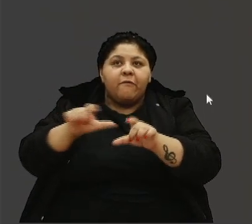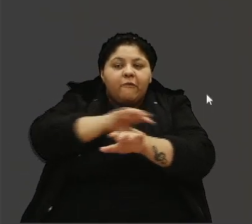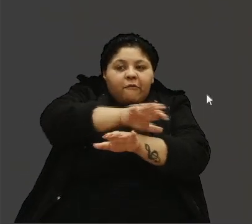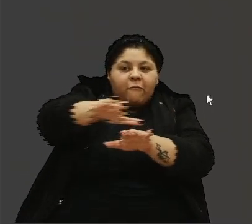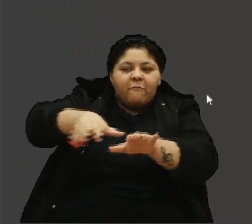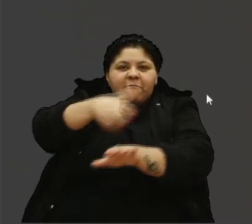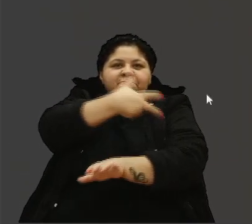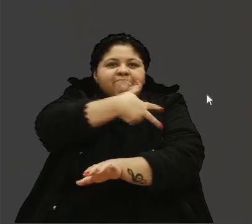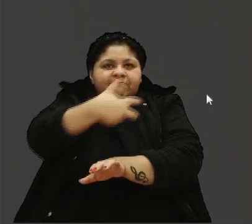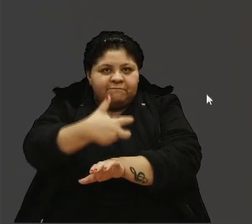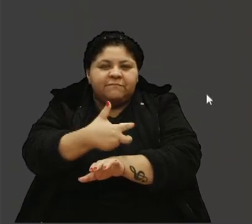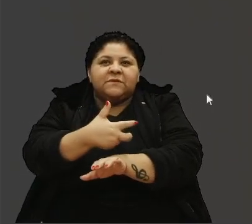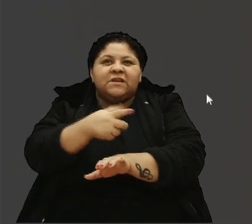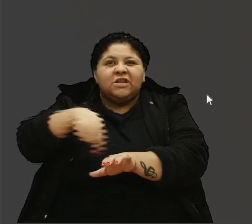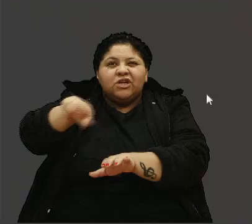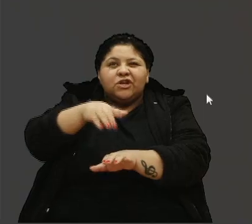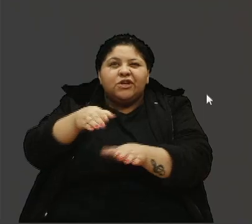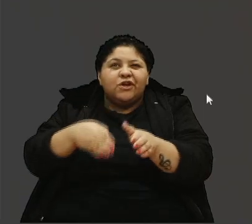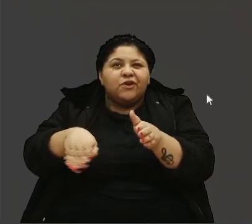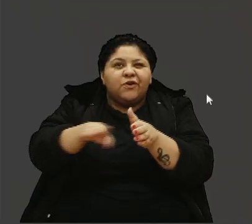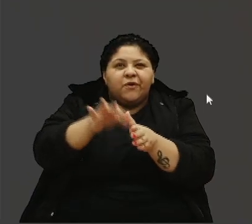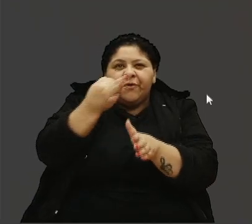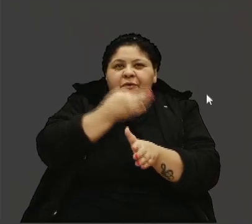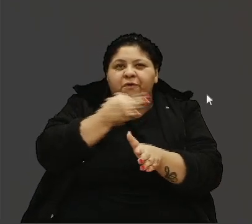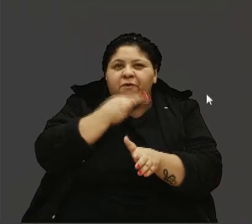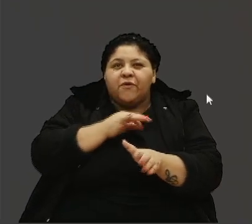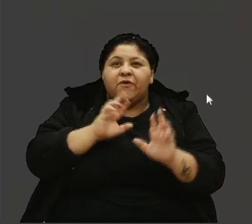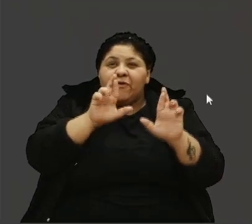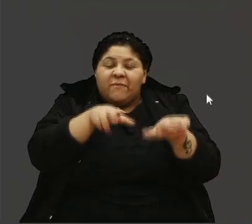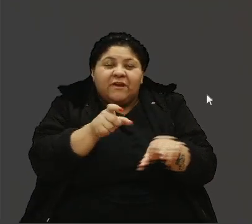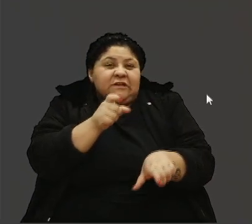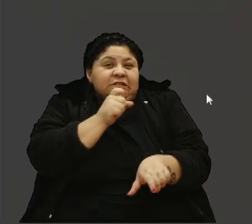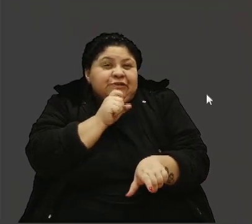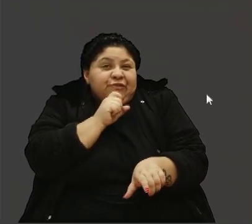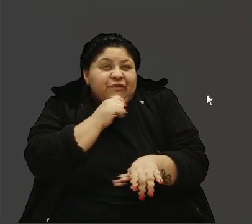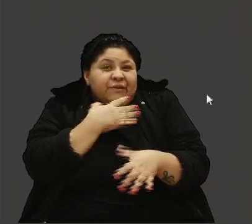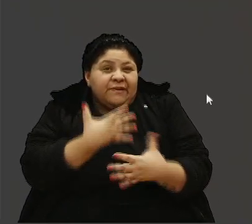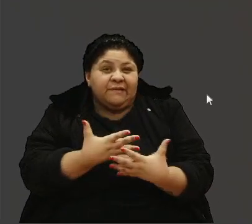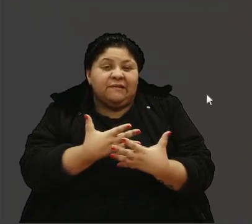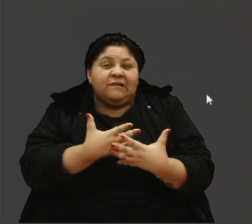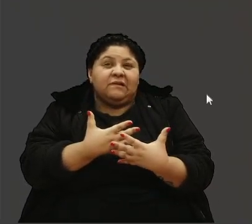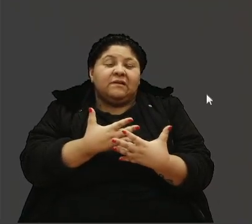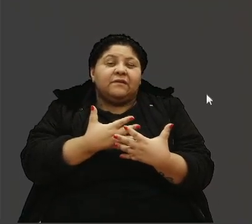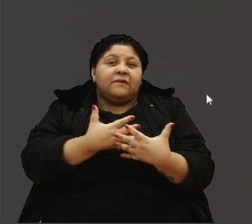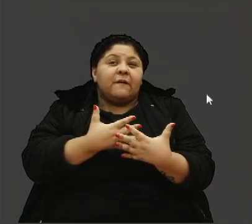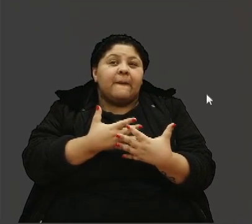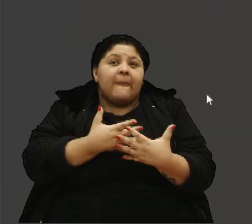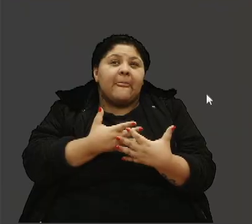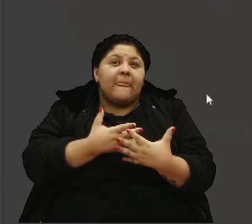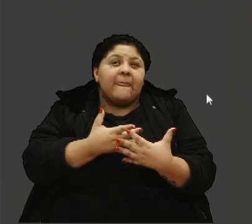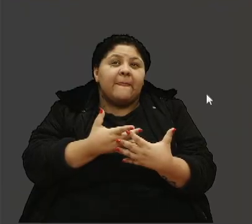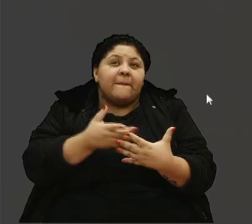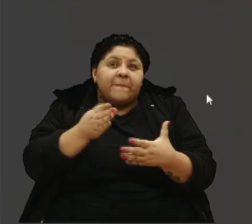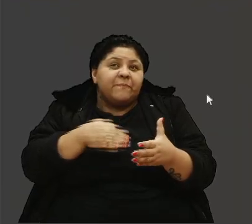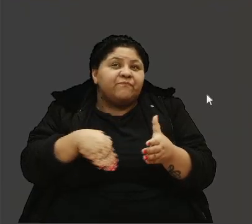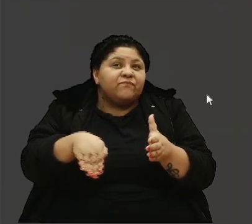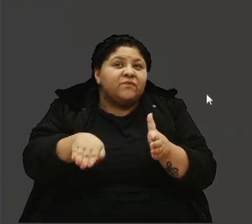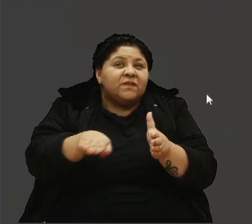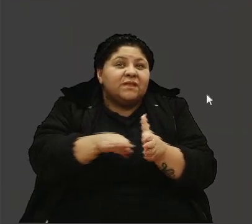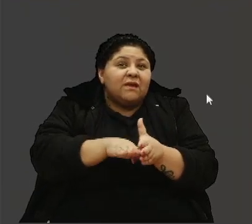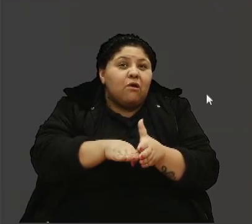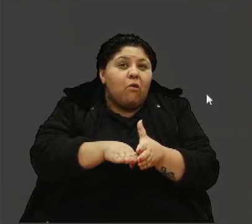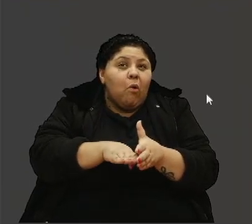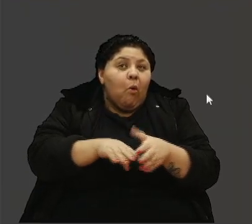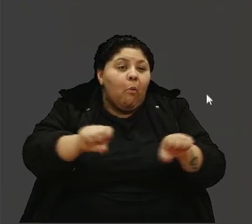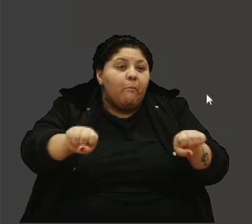se vacinarem. E a gente está chegando, o Caxias do Sul é uma região fria, o inverno, para nós não chegar e ter um colapso logo ali na frente.